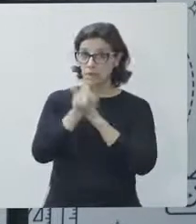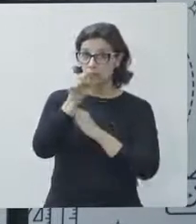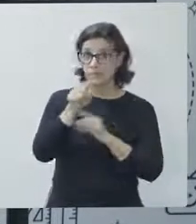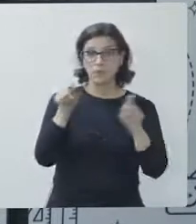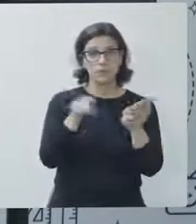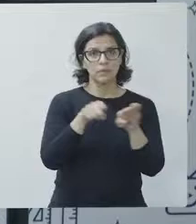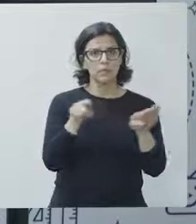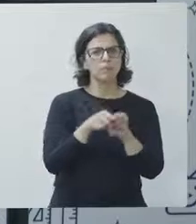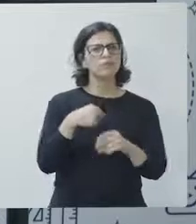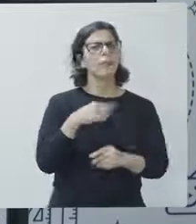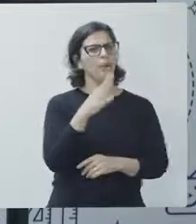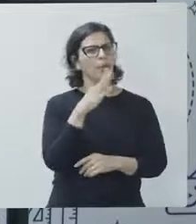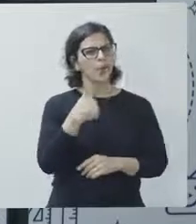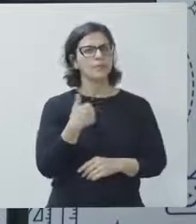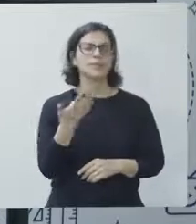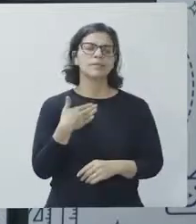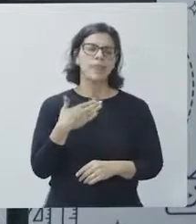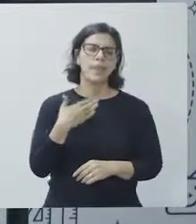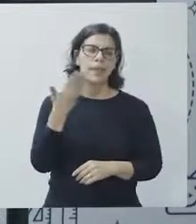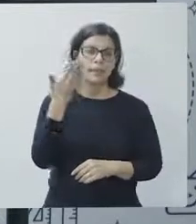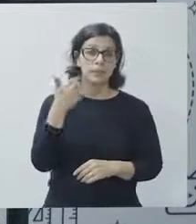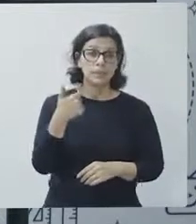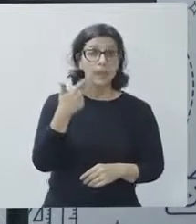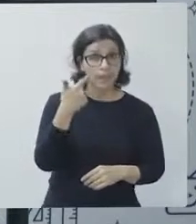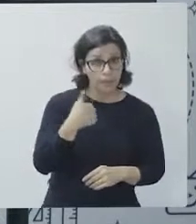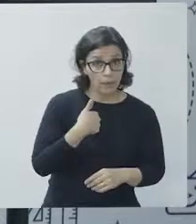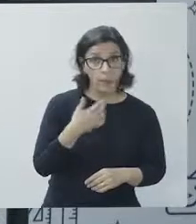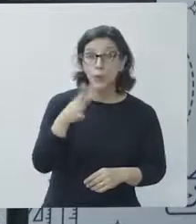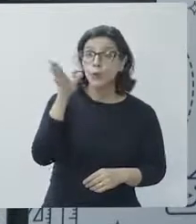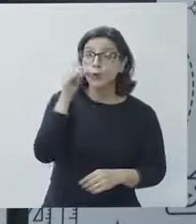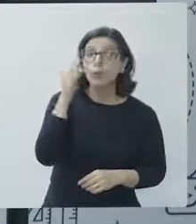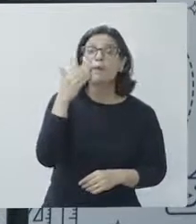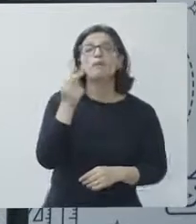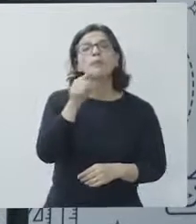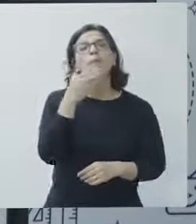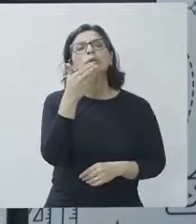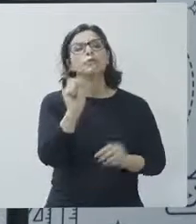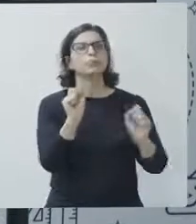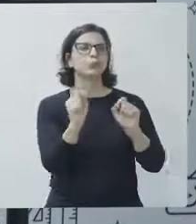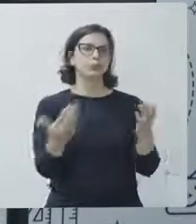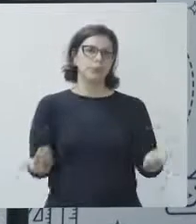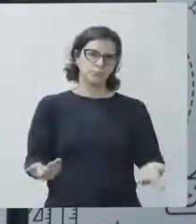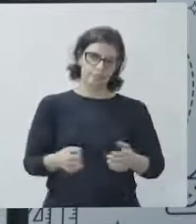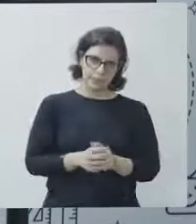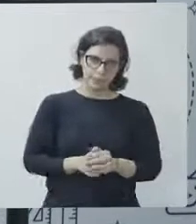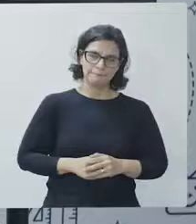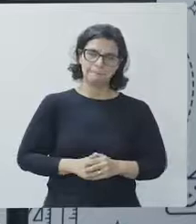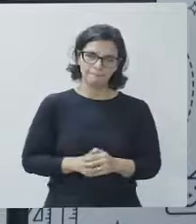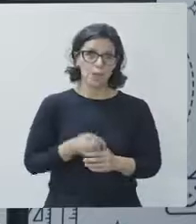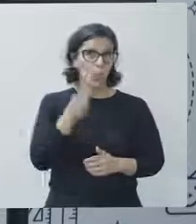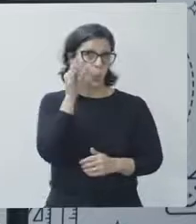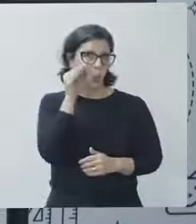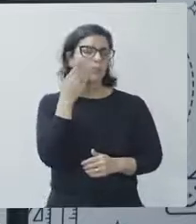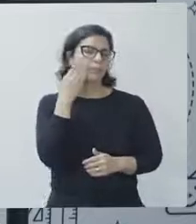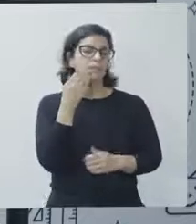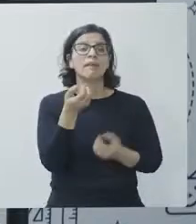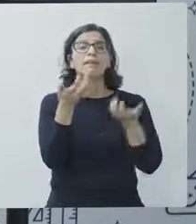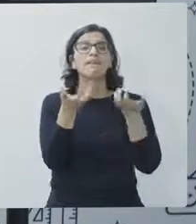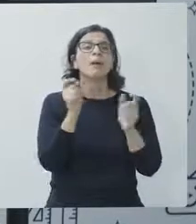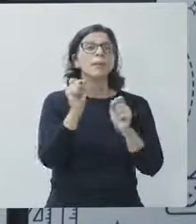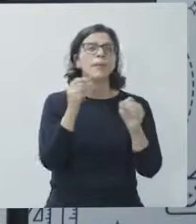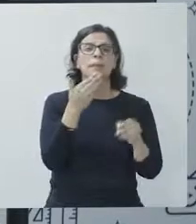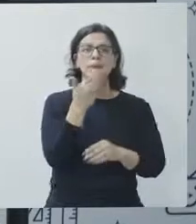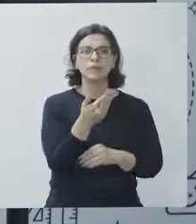você, como você já me conhece, sabe que eu sou curioso e eu fico curioso para saber o que você poderia pedir ali, o que você queria,